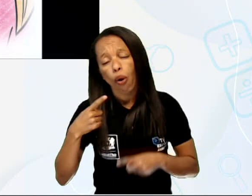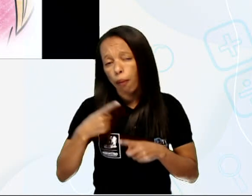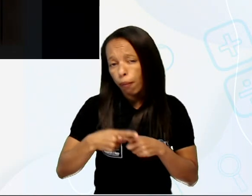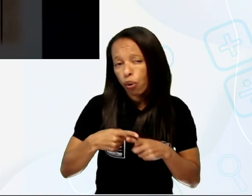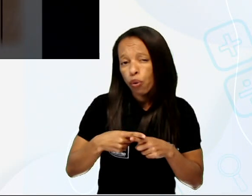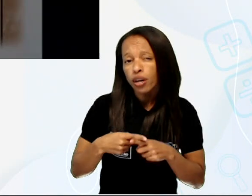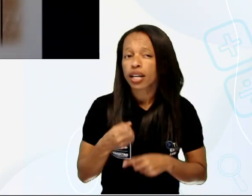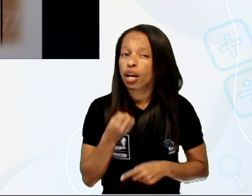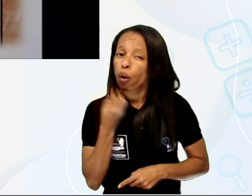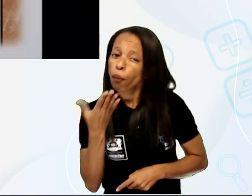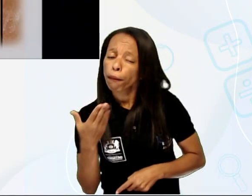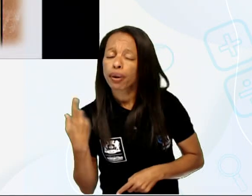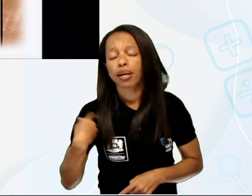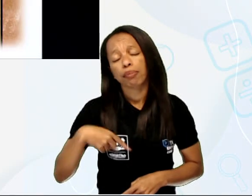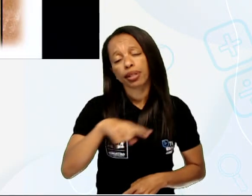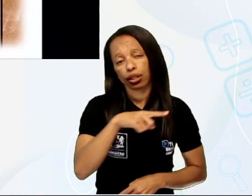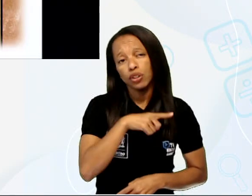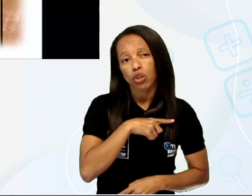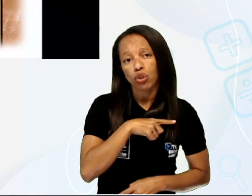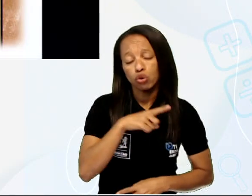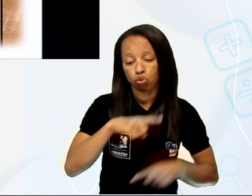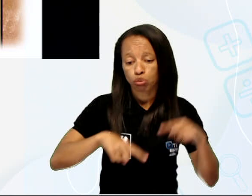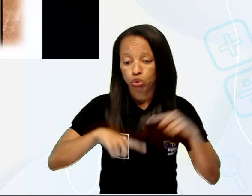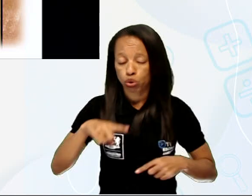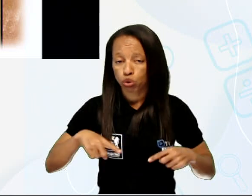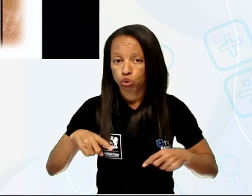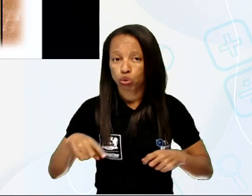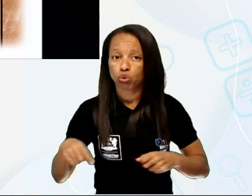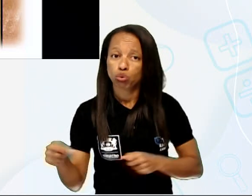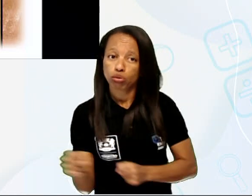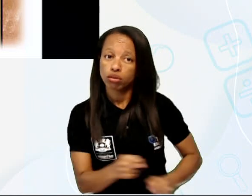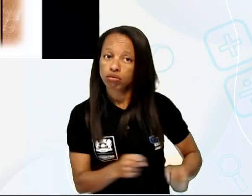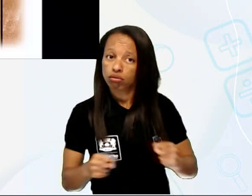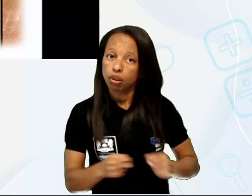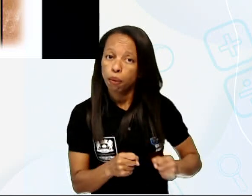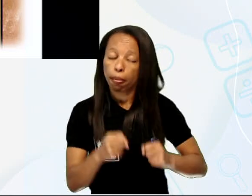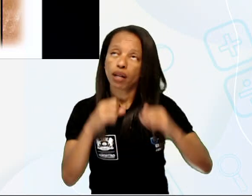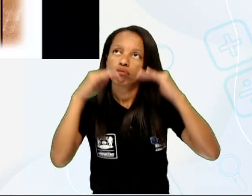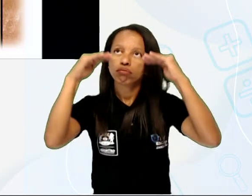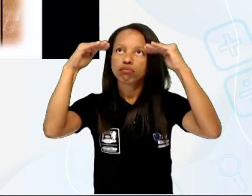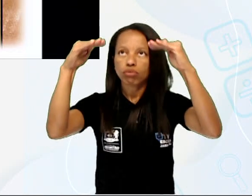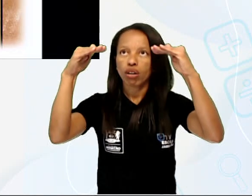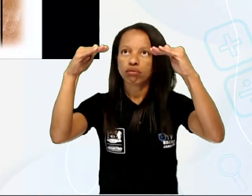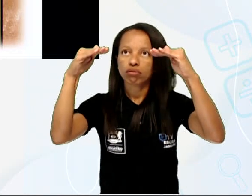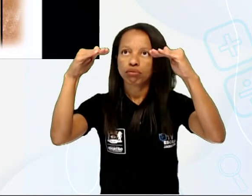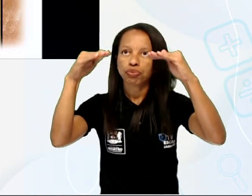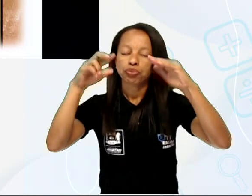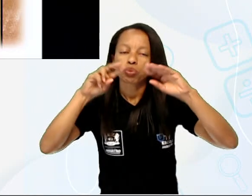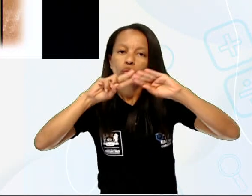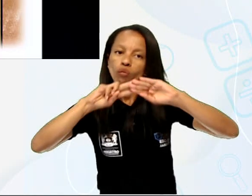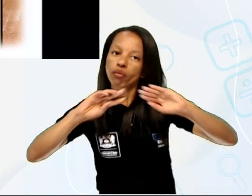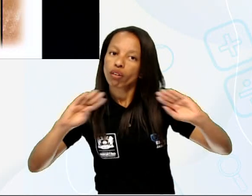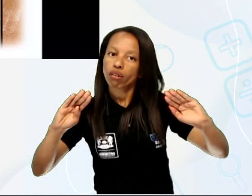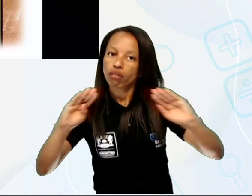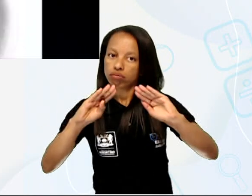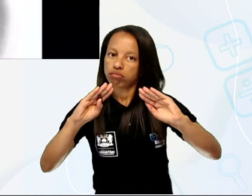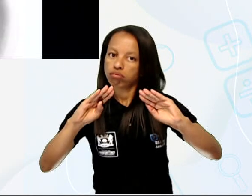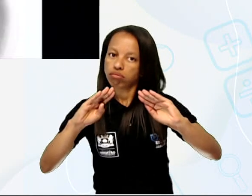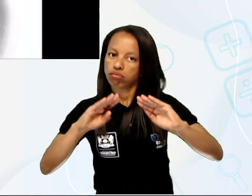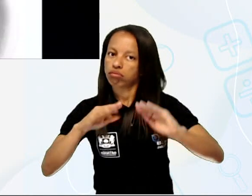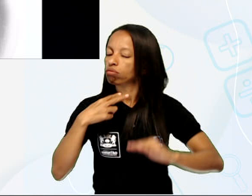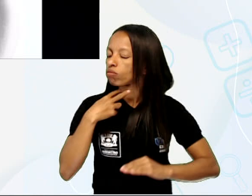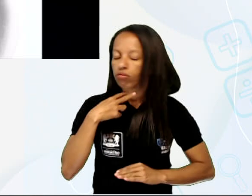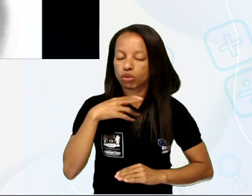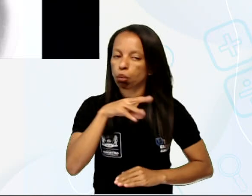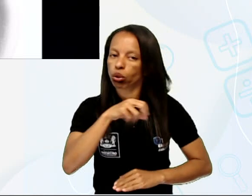obedecer. Produtos de limpeza no altar mamãe deve deixar. E os rótulos não deve retirar. E se